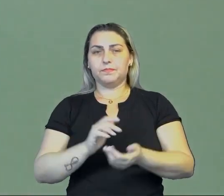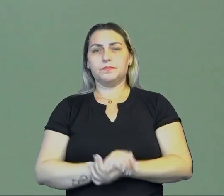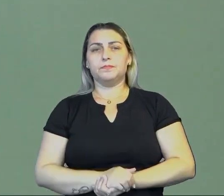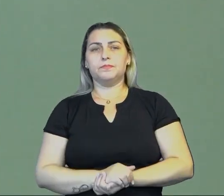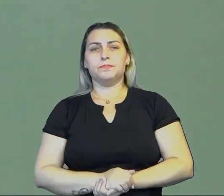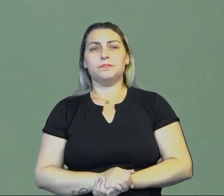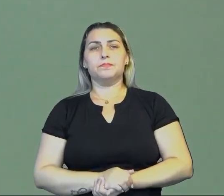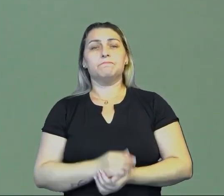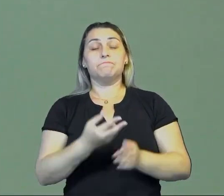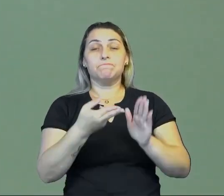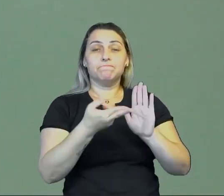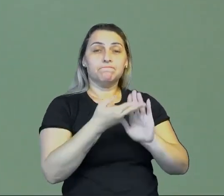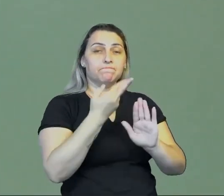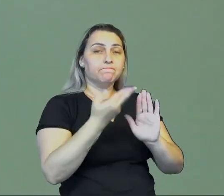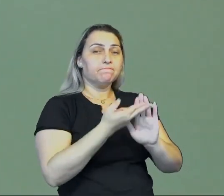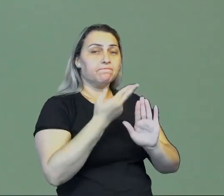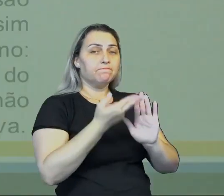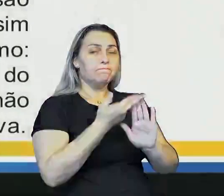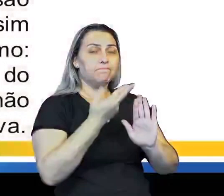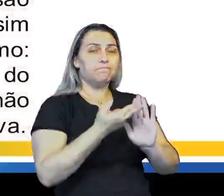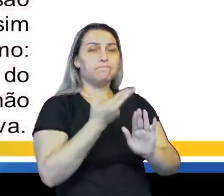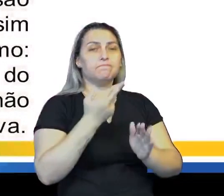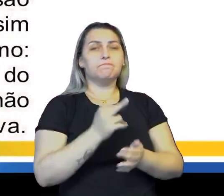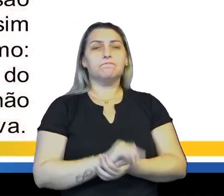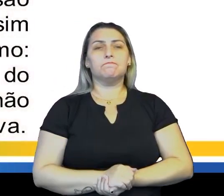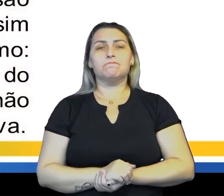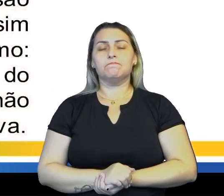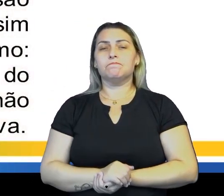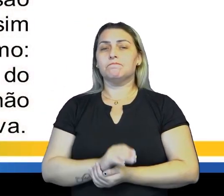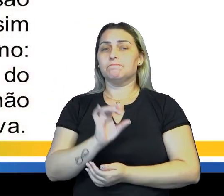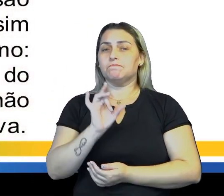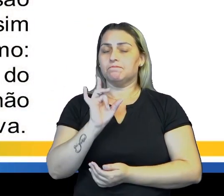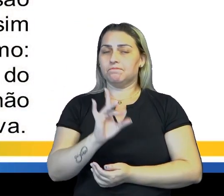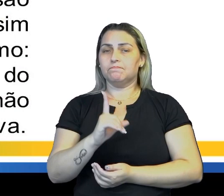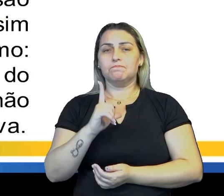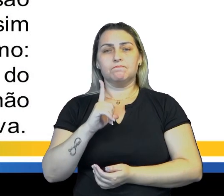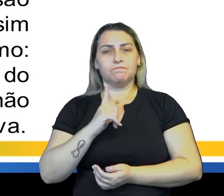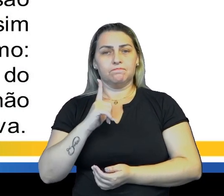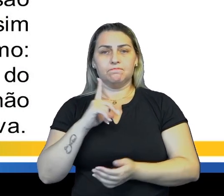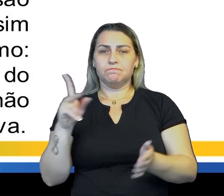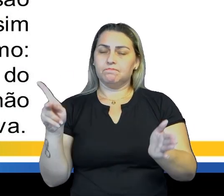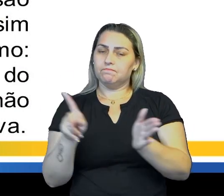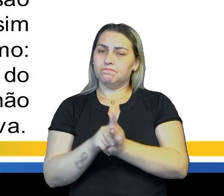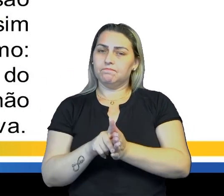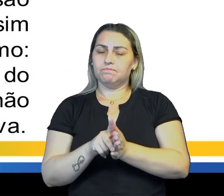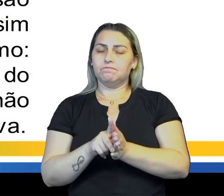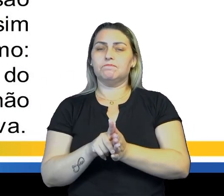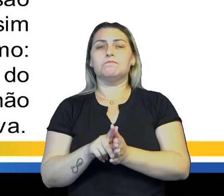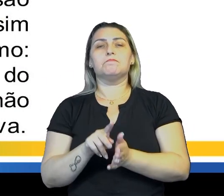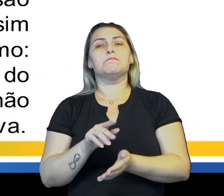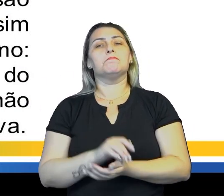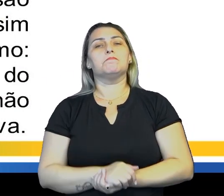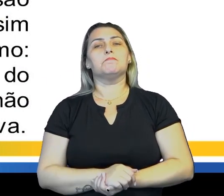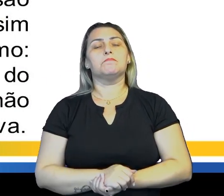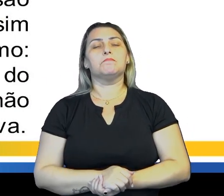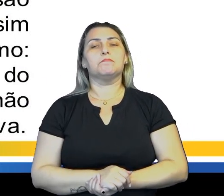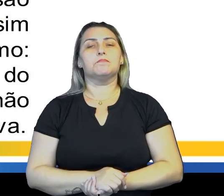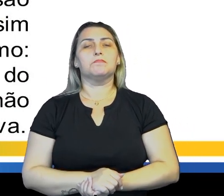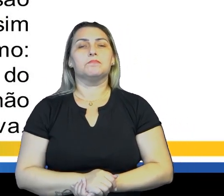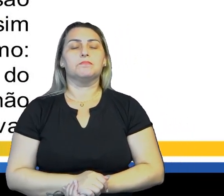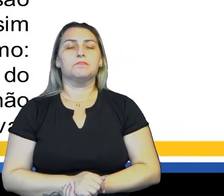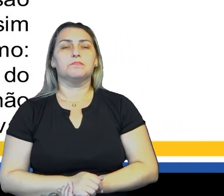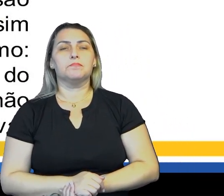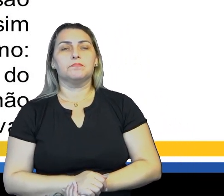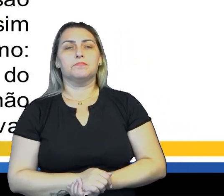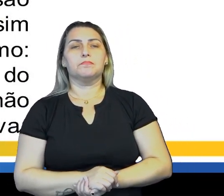alguma ainda tem mais porque a gente tem aqui a regulamentação porque cada prova tem a sua especificidade em termos de regulamentação mas de forma